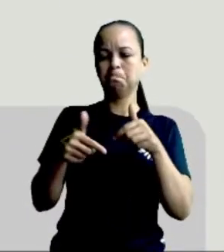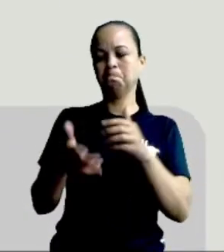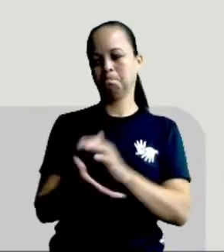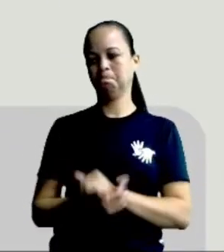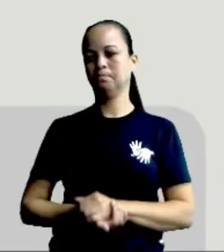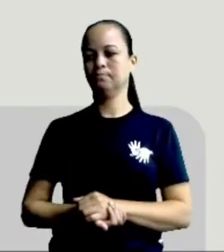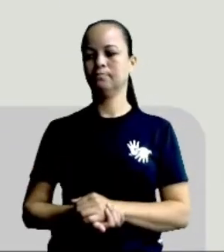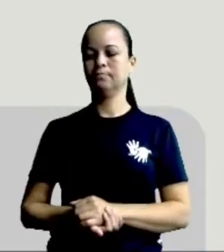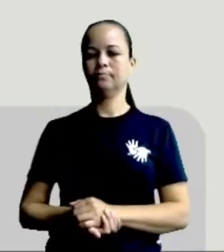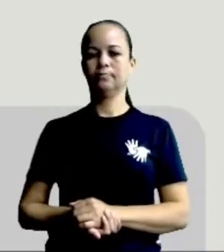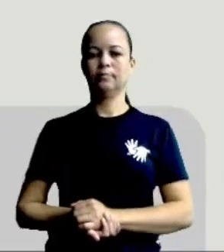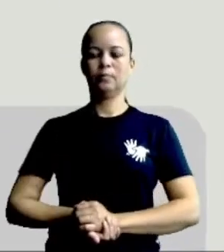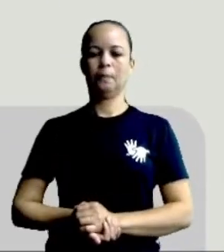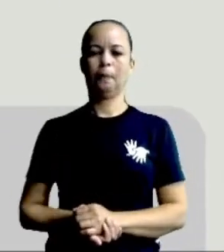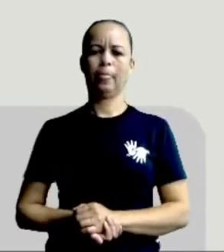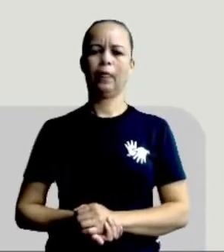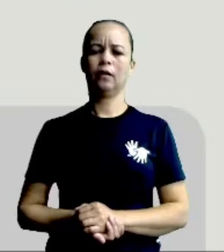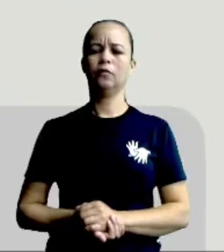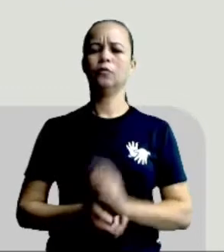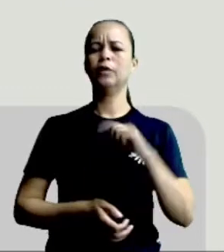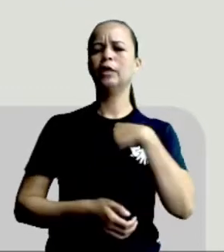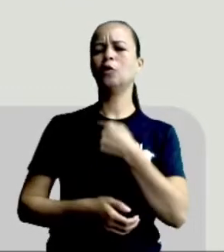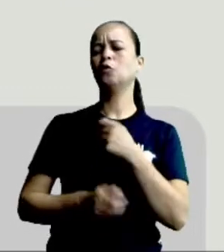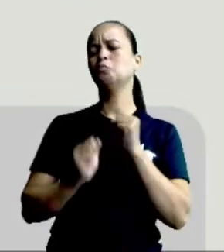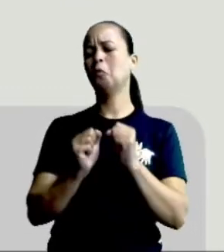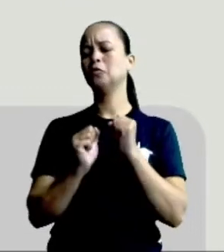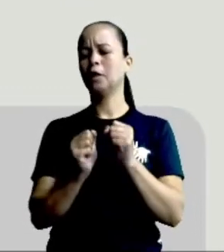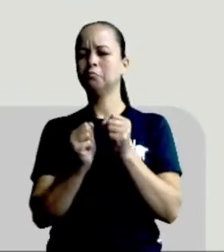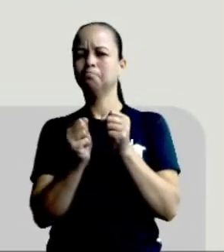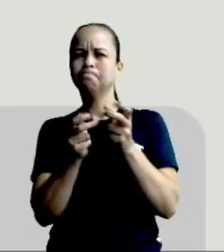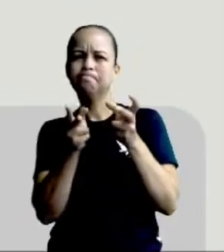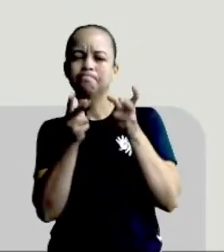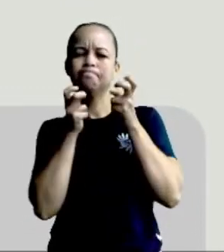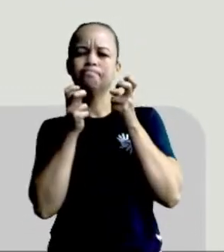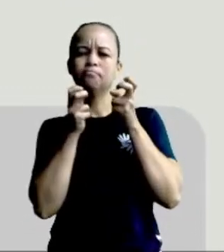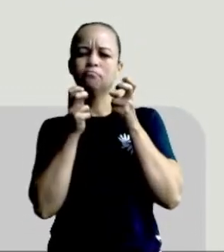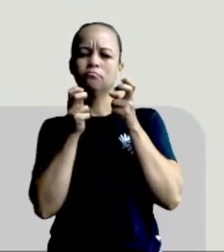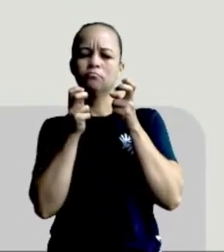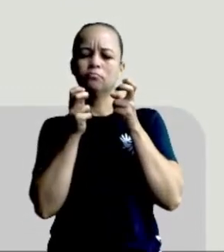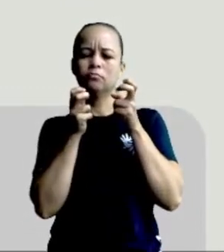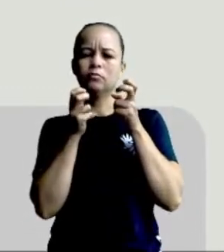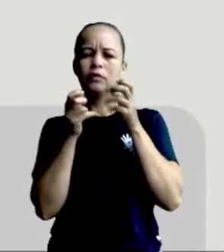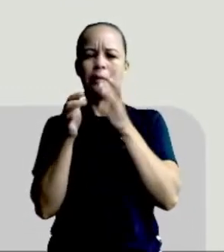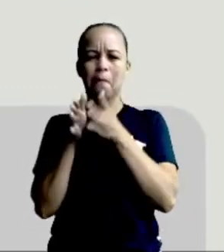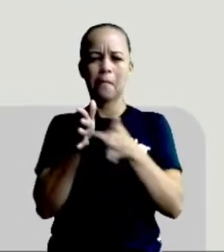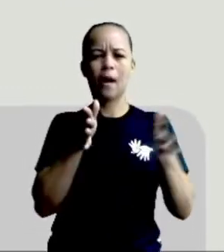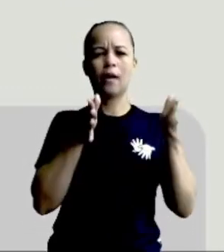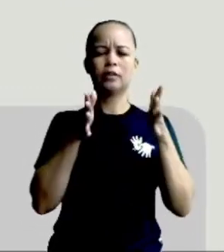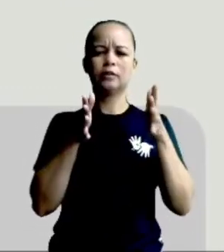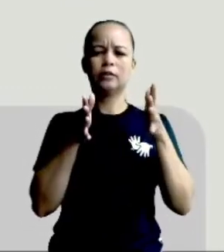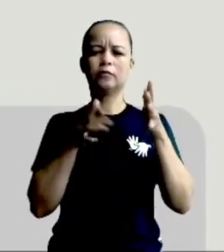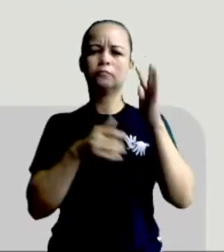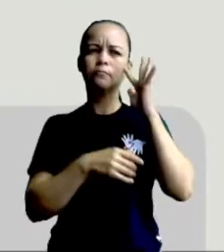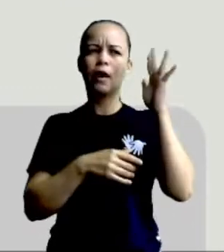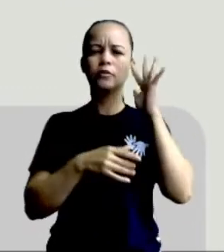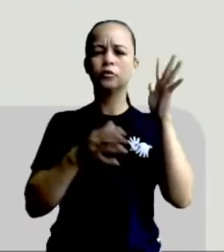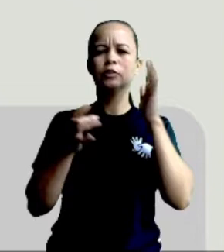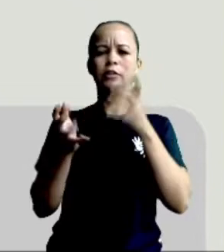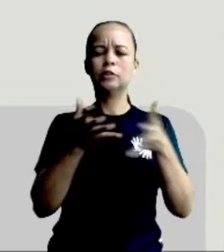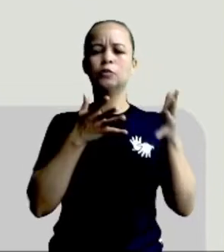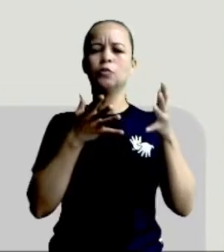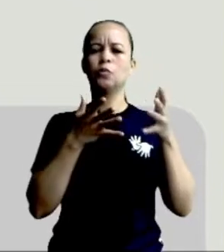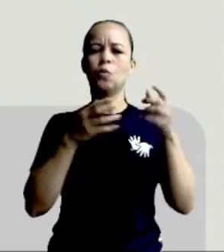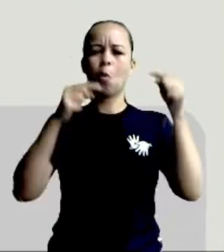lá. O que a gente pode perceber? Que a partir daí podemos desenvolver o nosso raciocínio